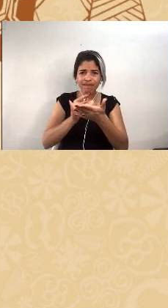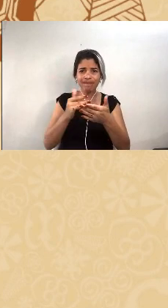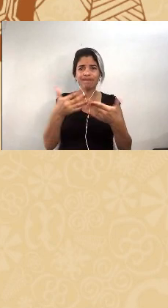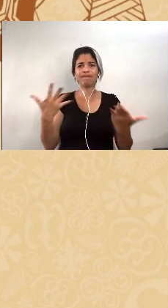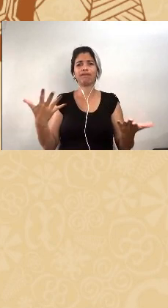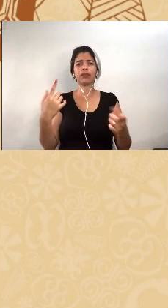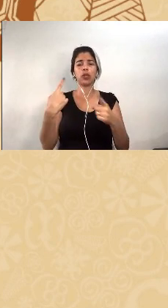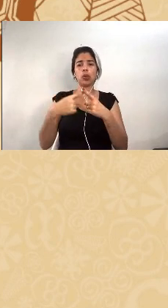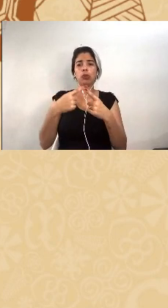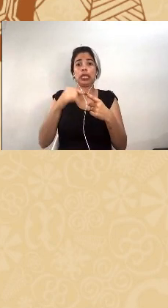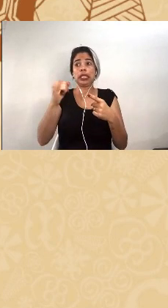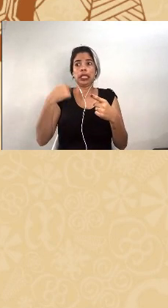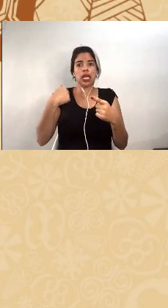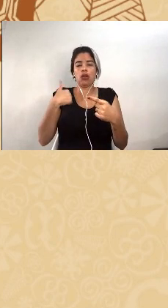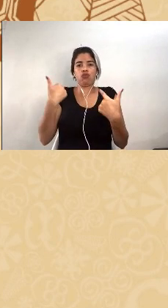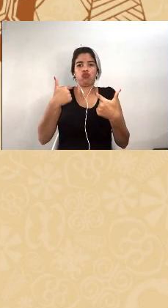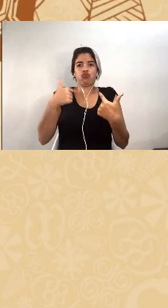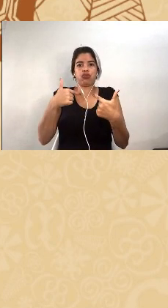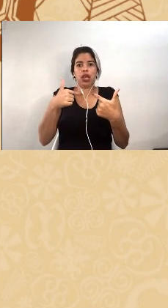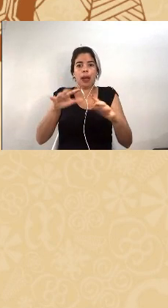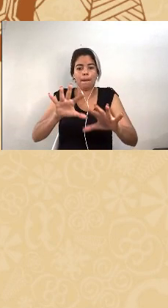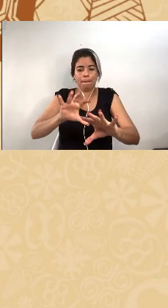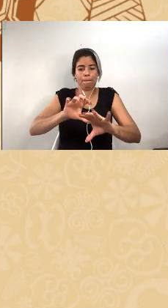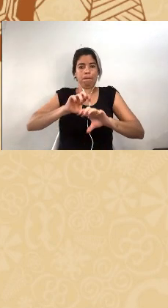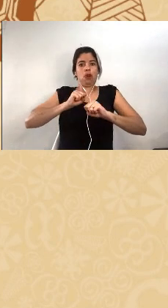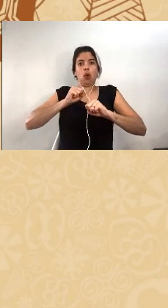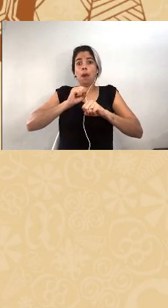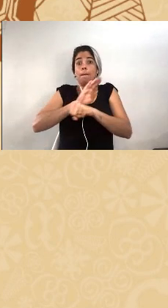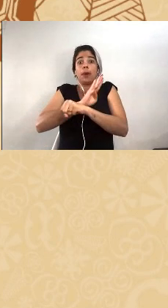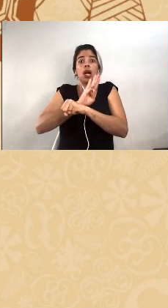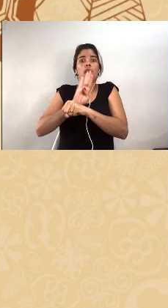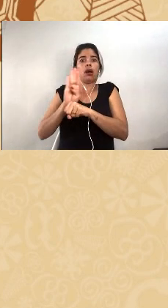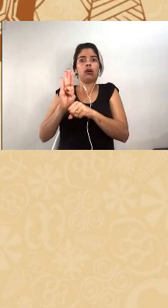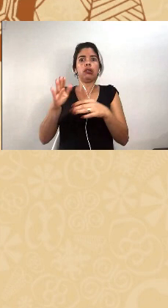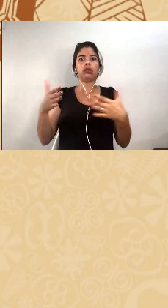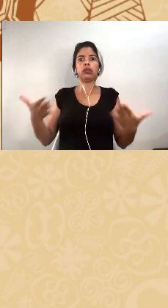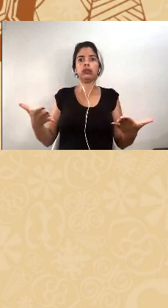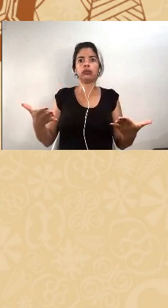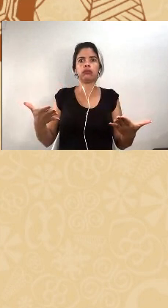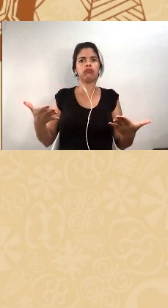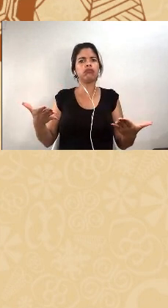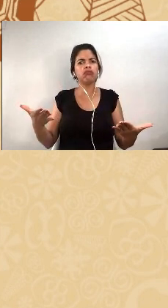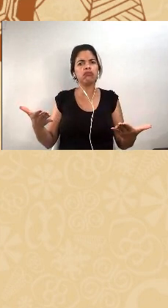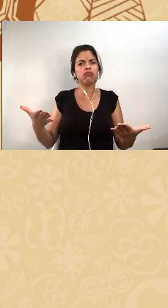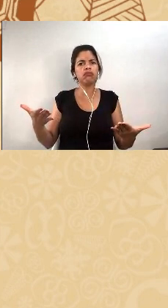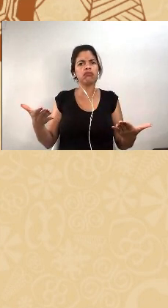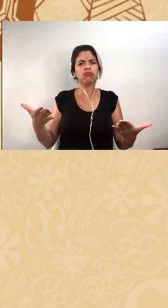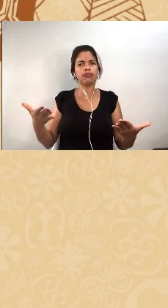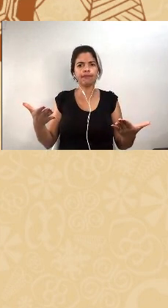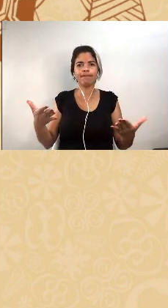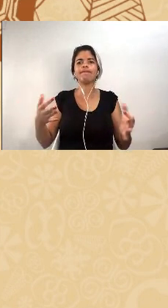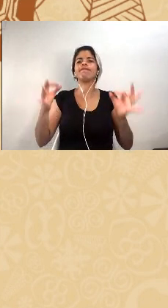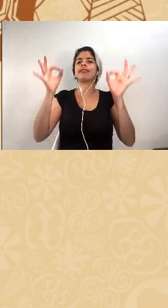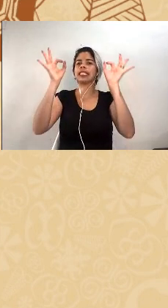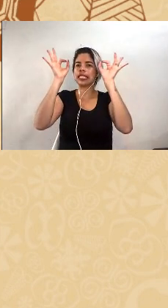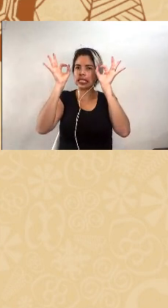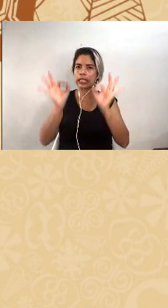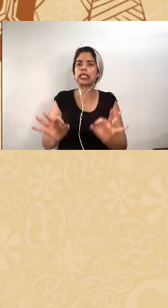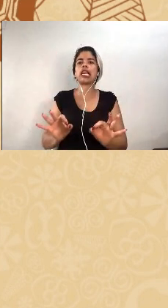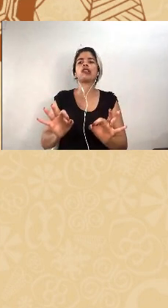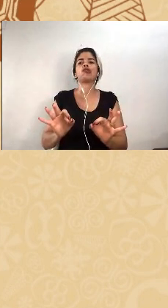Porque se eu não me revestir da branquitude, certamente,